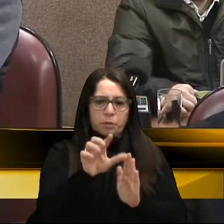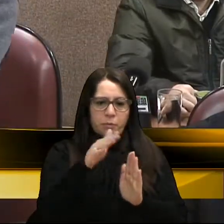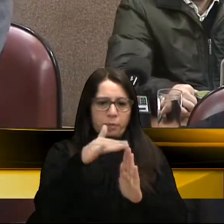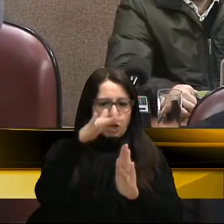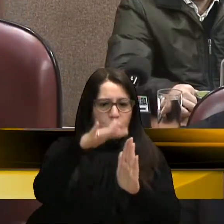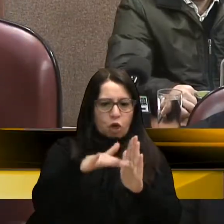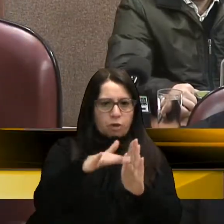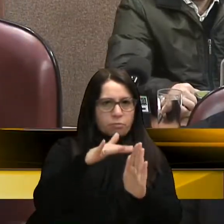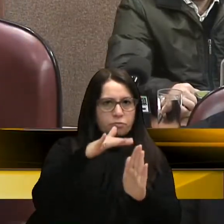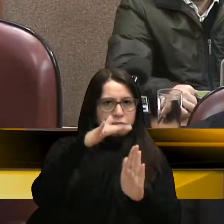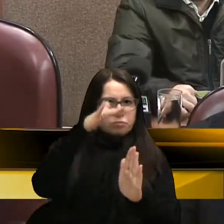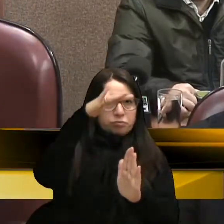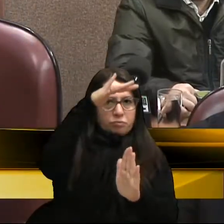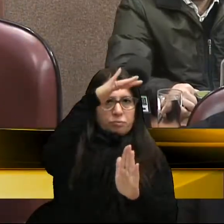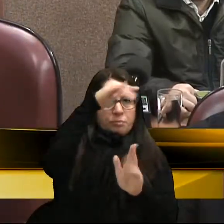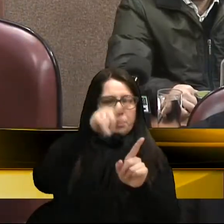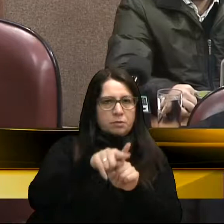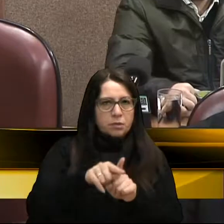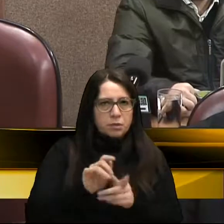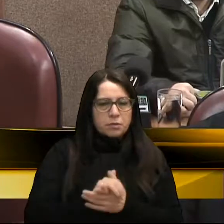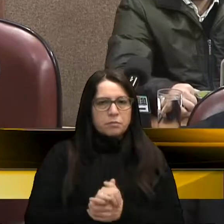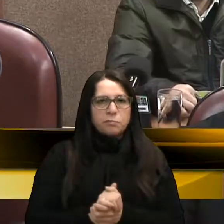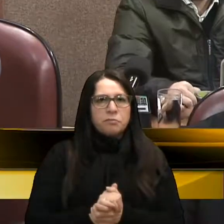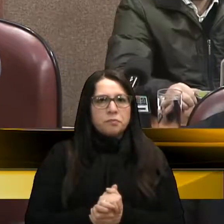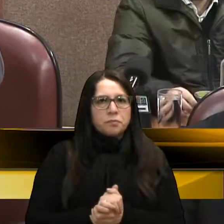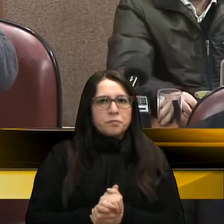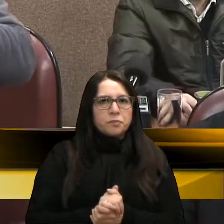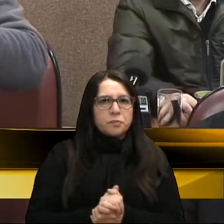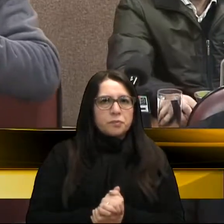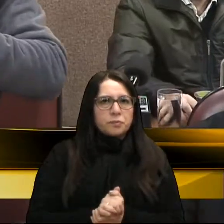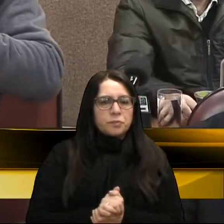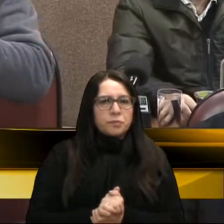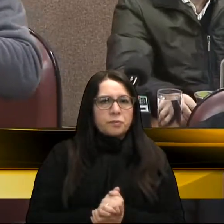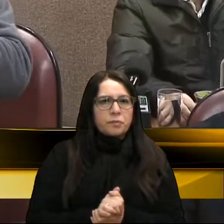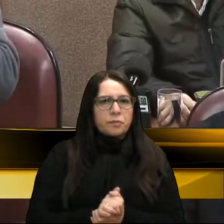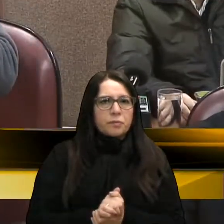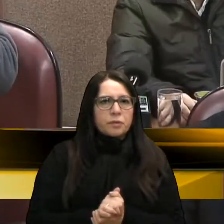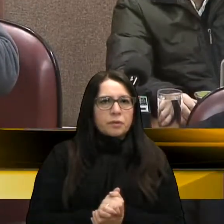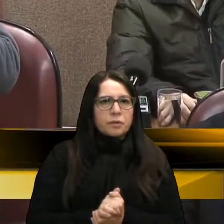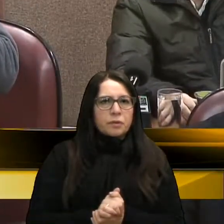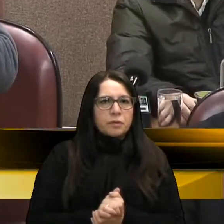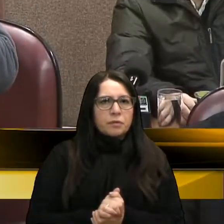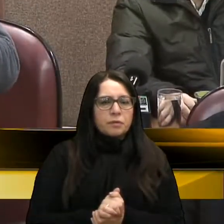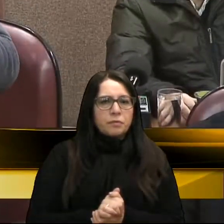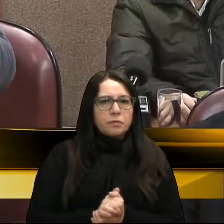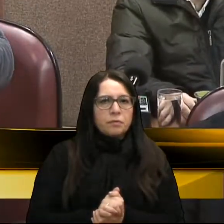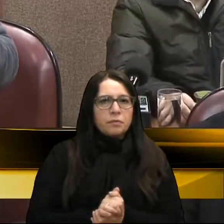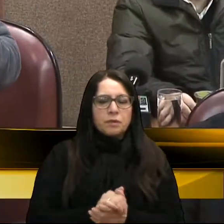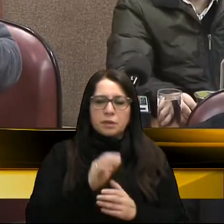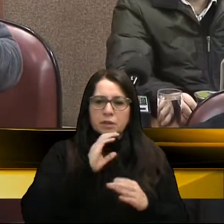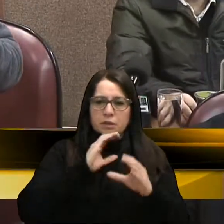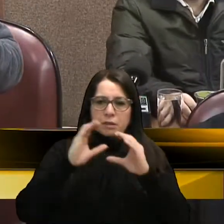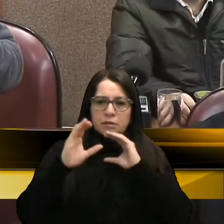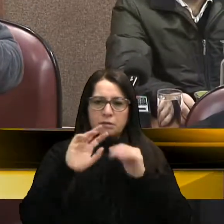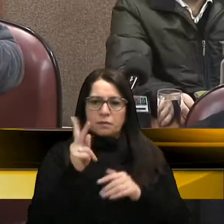os maiores ficavam lá atrás, né? E ficávamos ali, cantávamos o